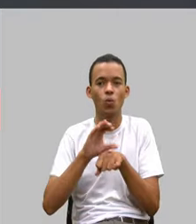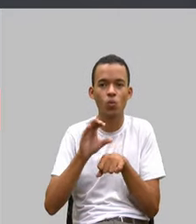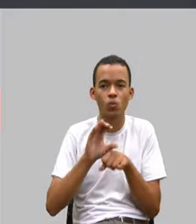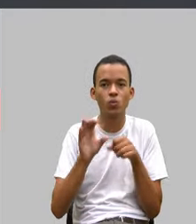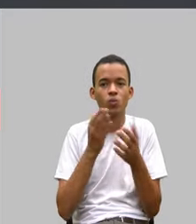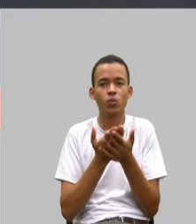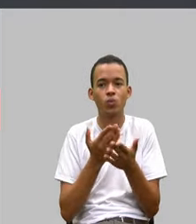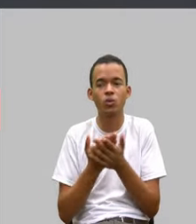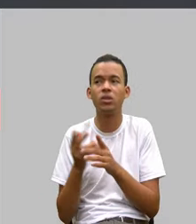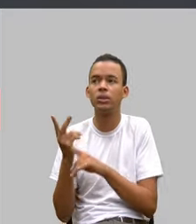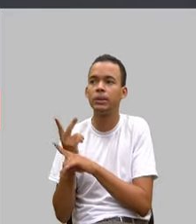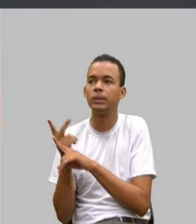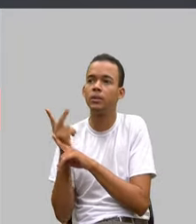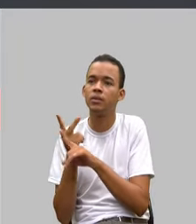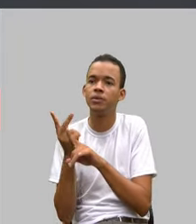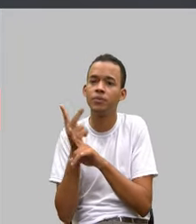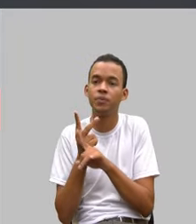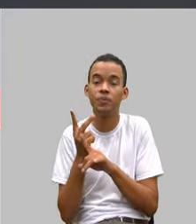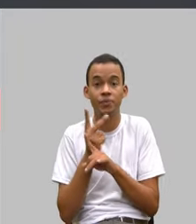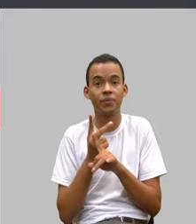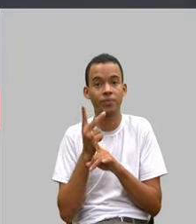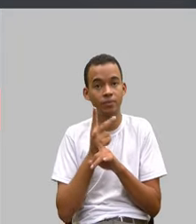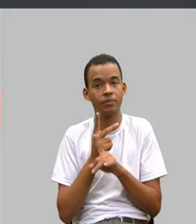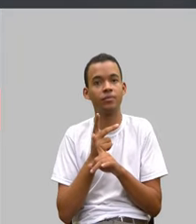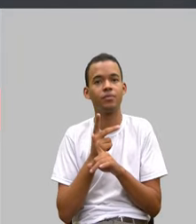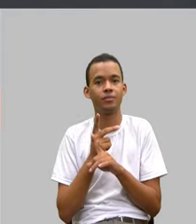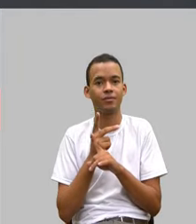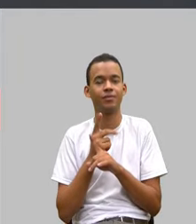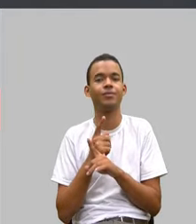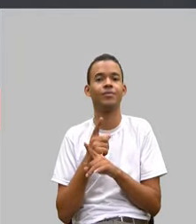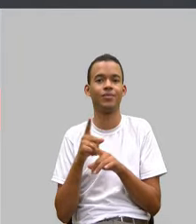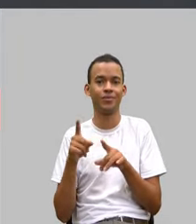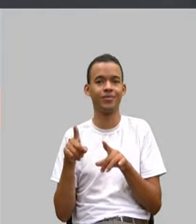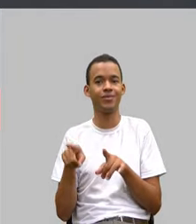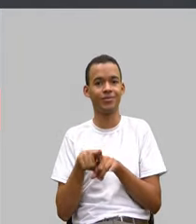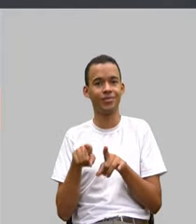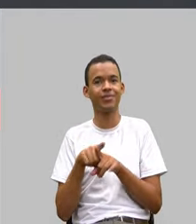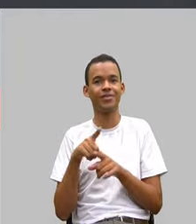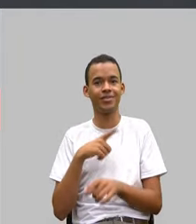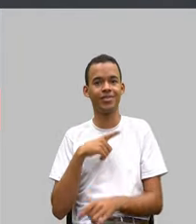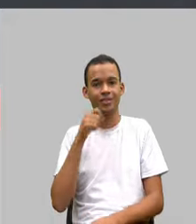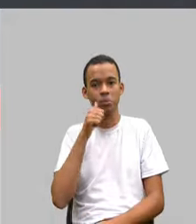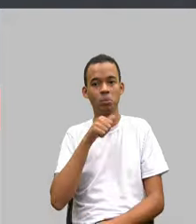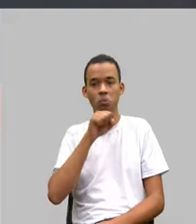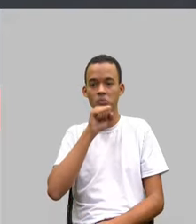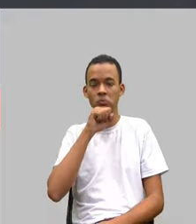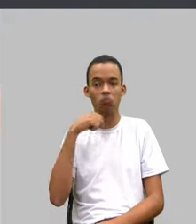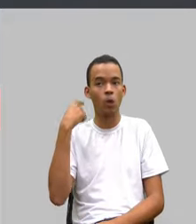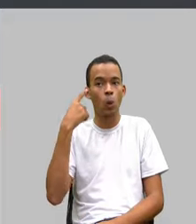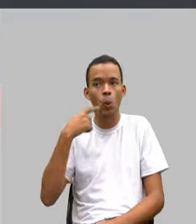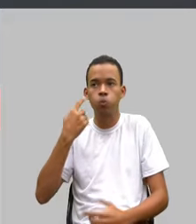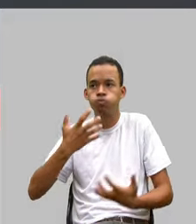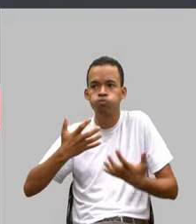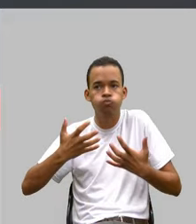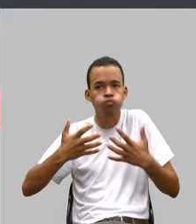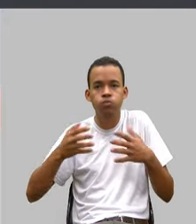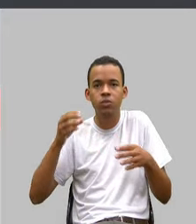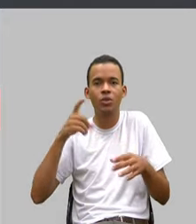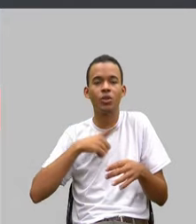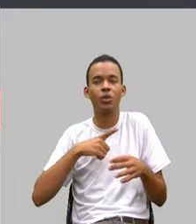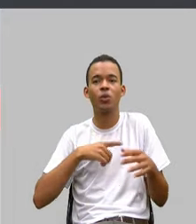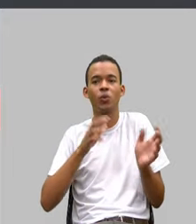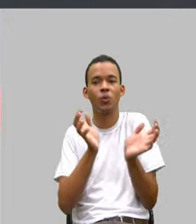e existe umas mães muito as mães são loucas elas estão tudo nos grupos de mãe por